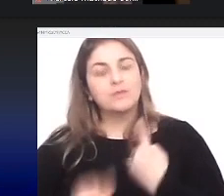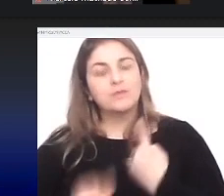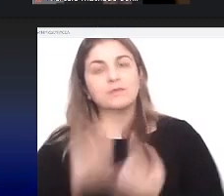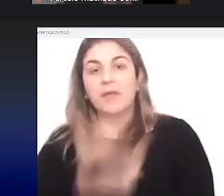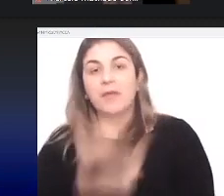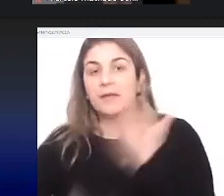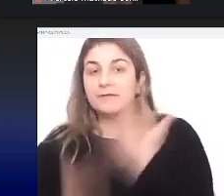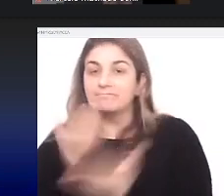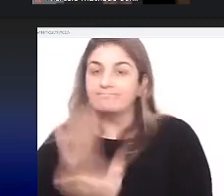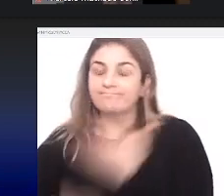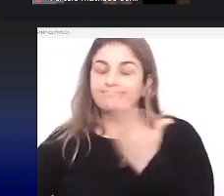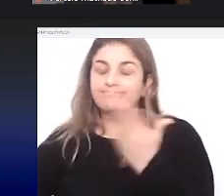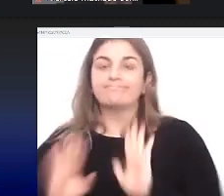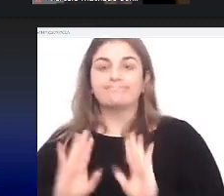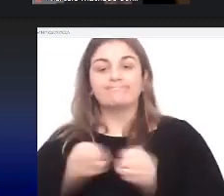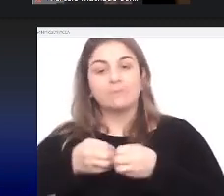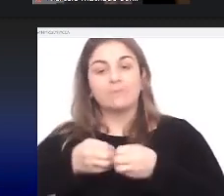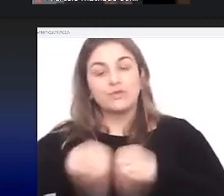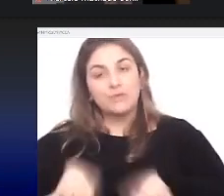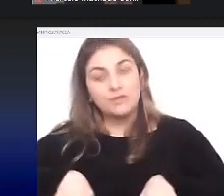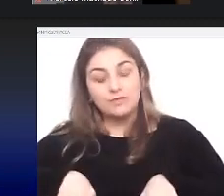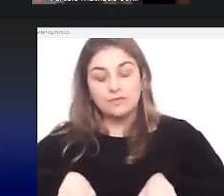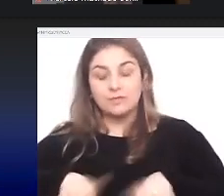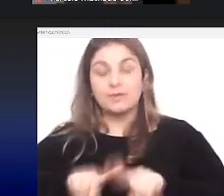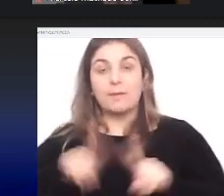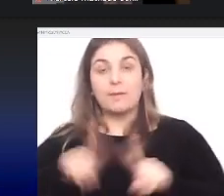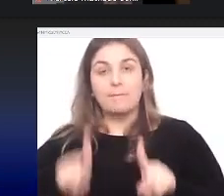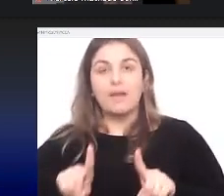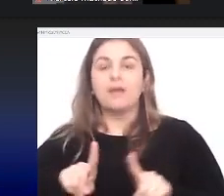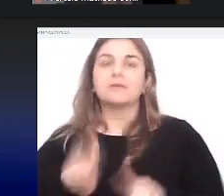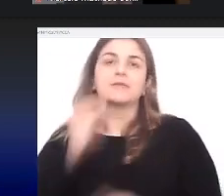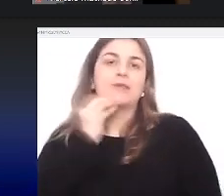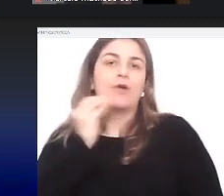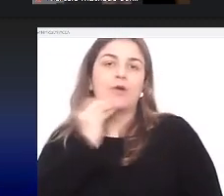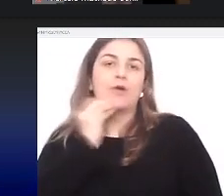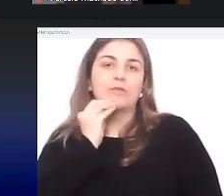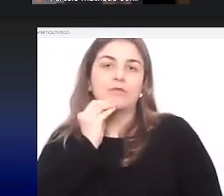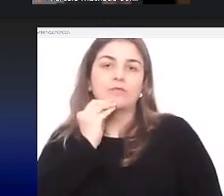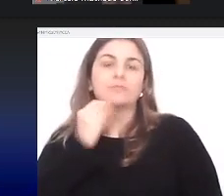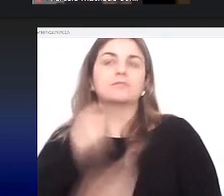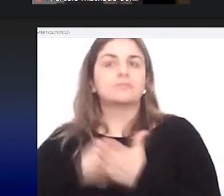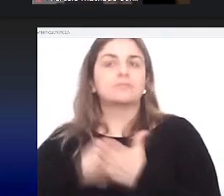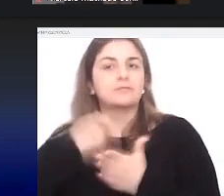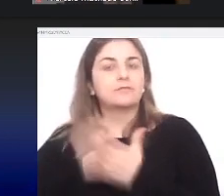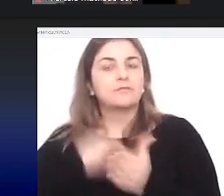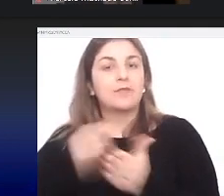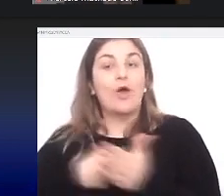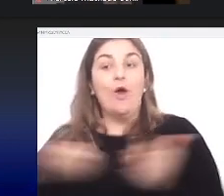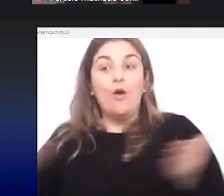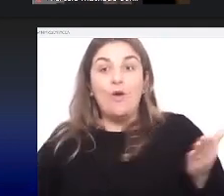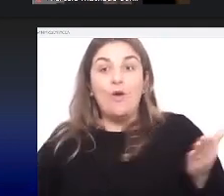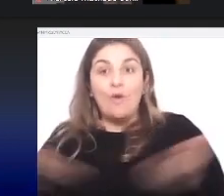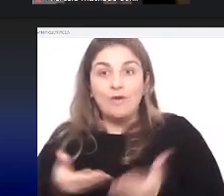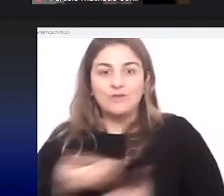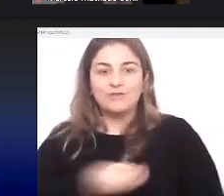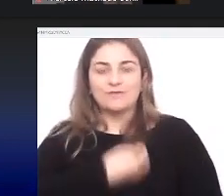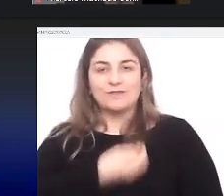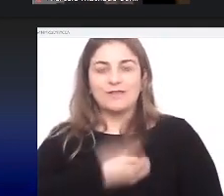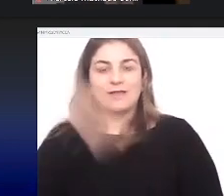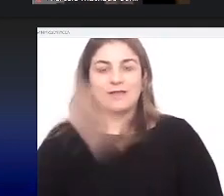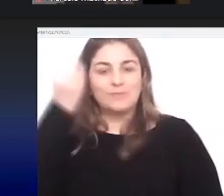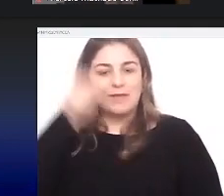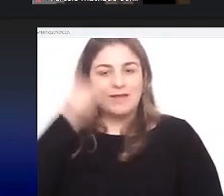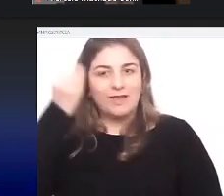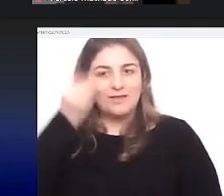retrocessos, e assim foi. Os retrocessos hoje que vivemos e que a advocacia